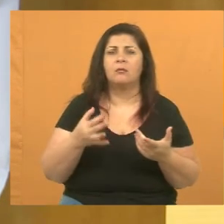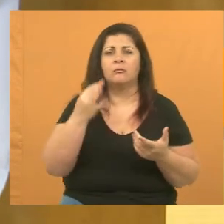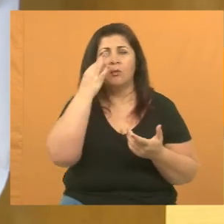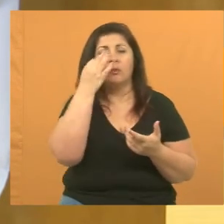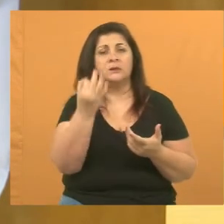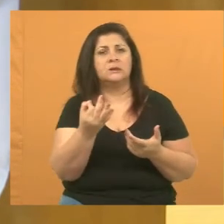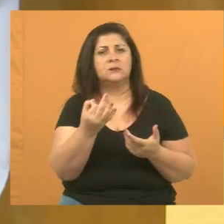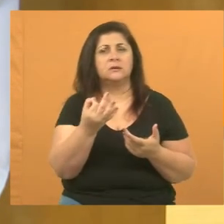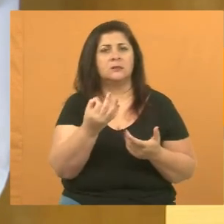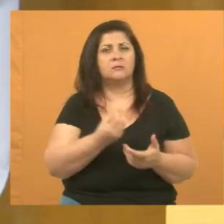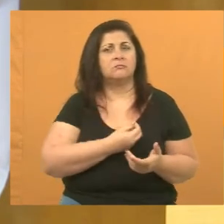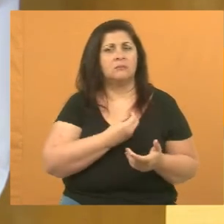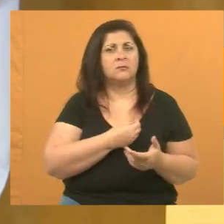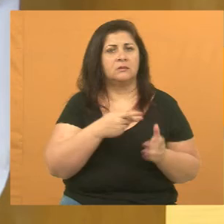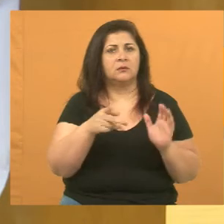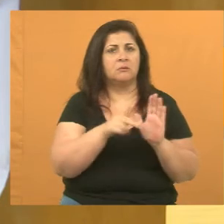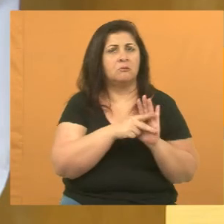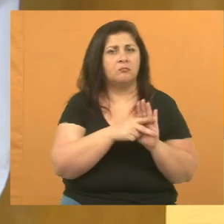né? Hoje